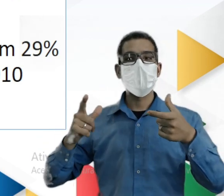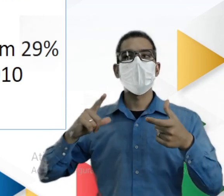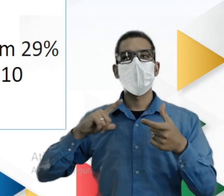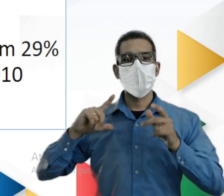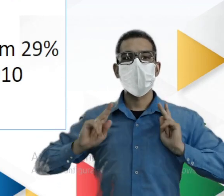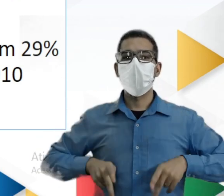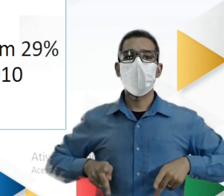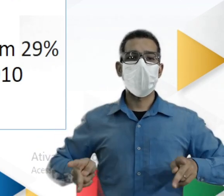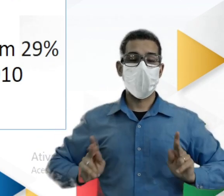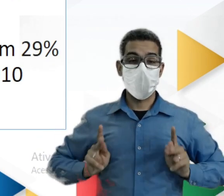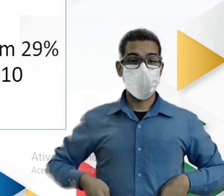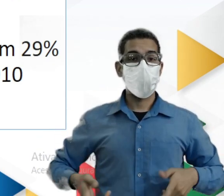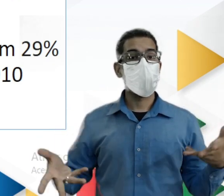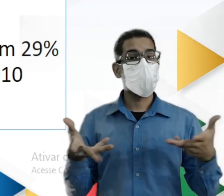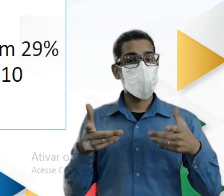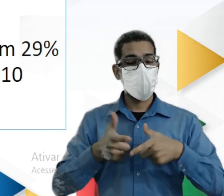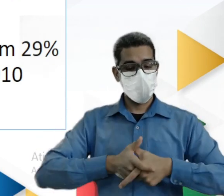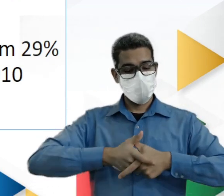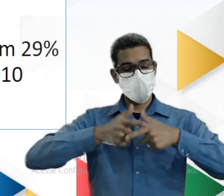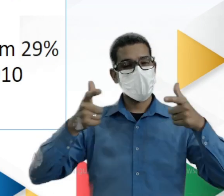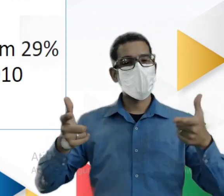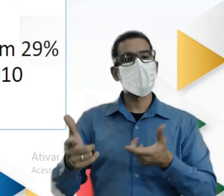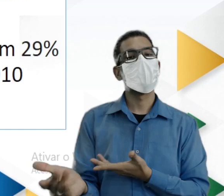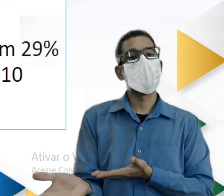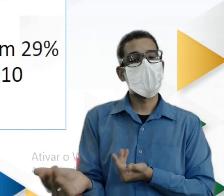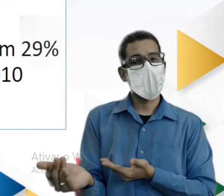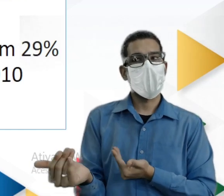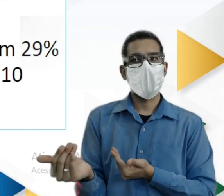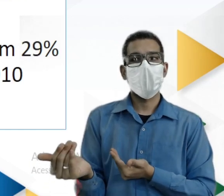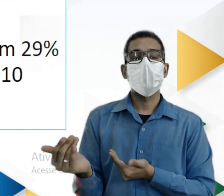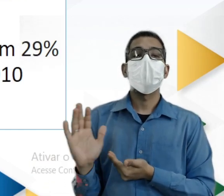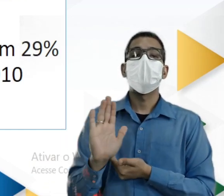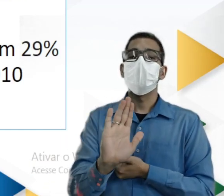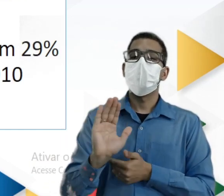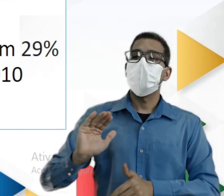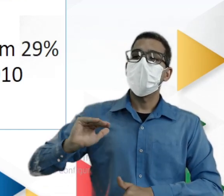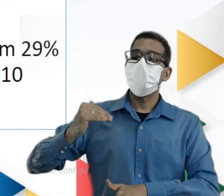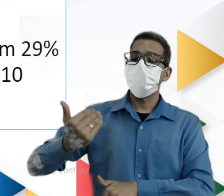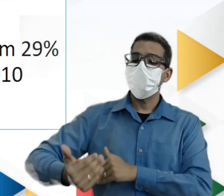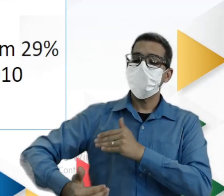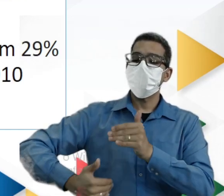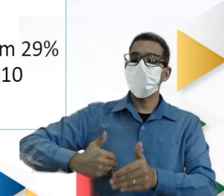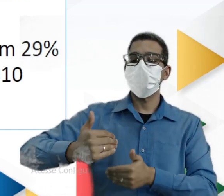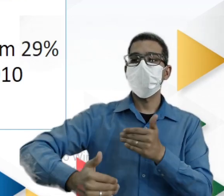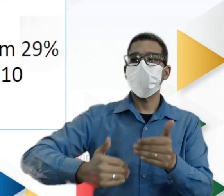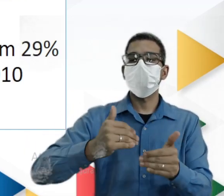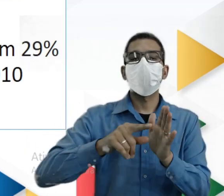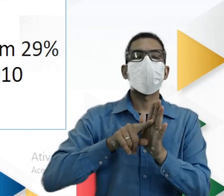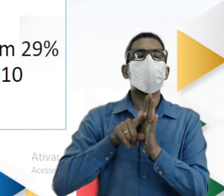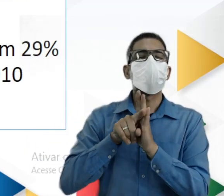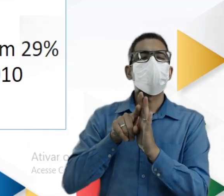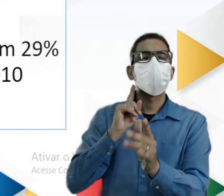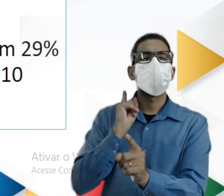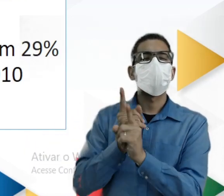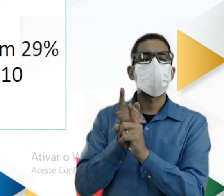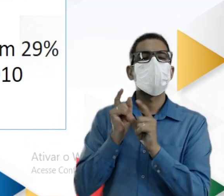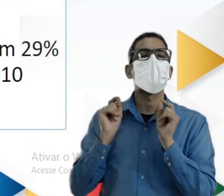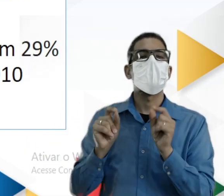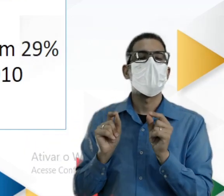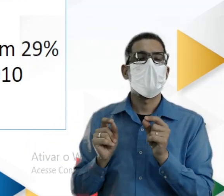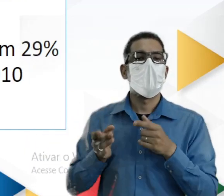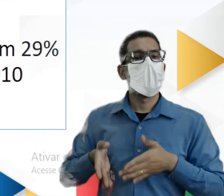atual população brasileira fosse jovem. Contudo, todavia, verificou que o